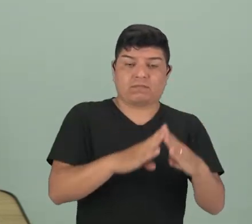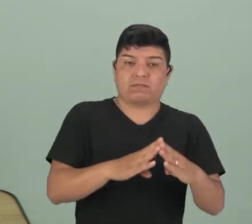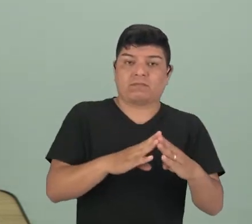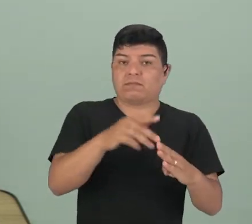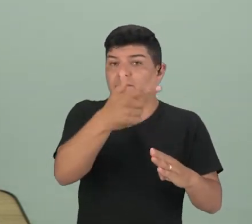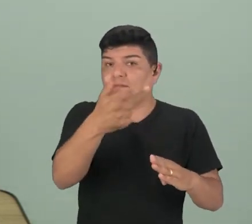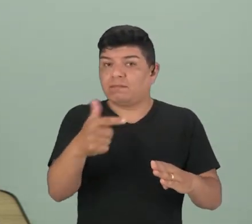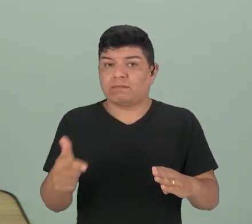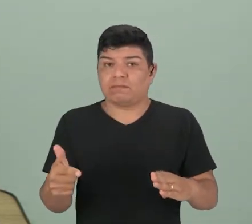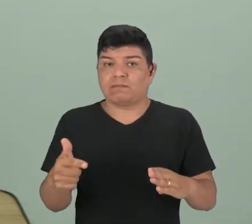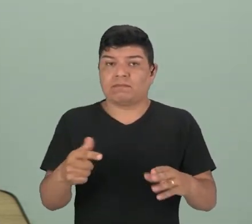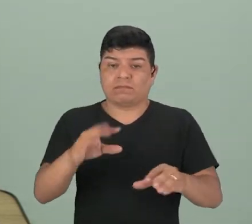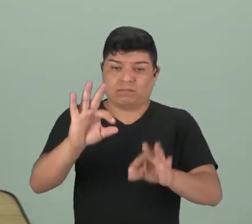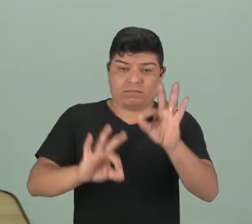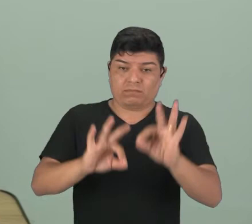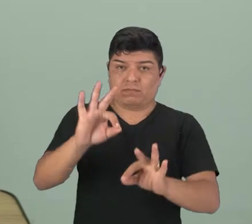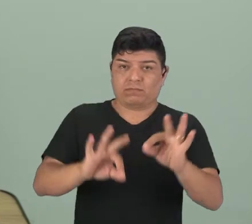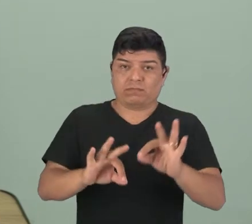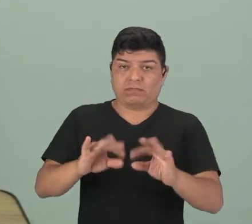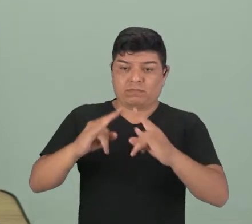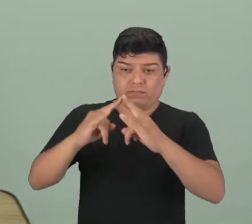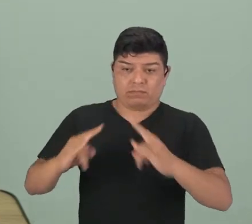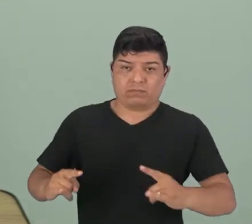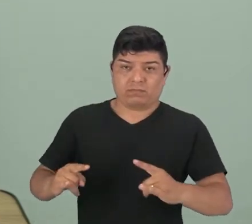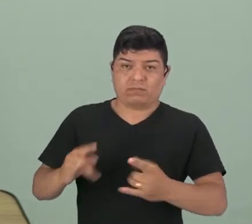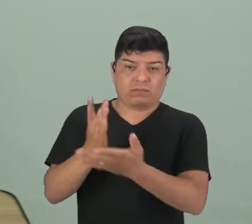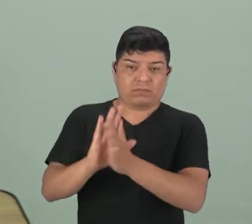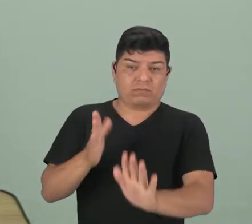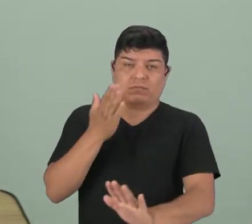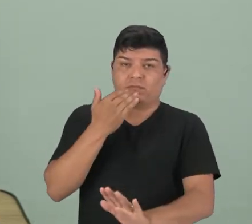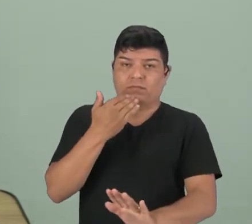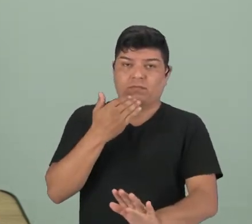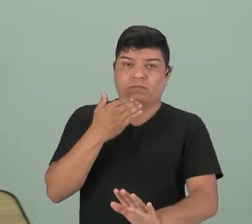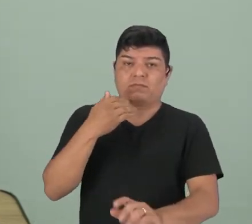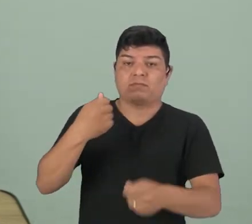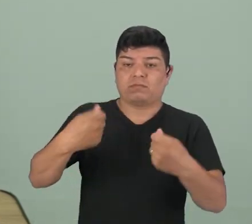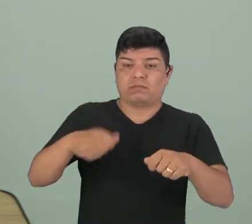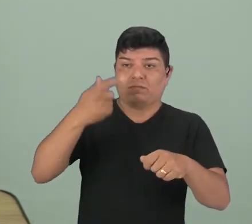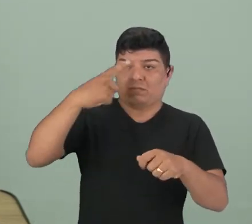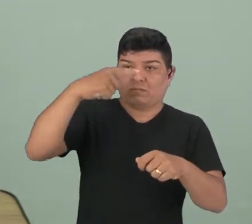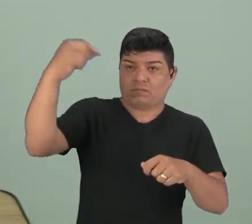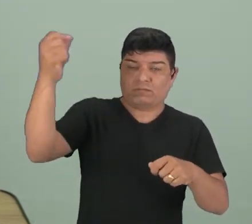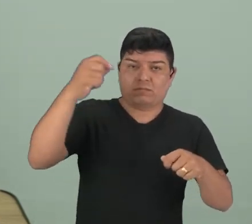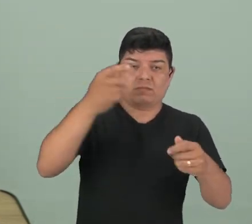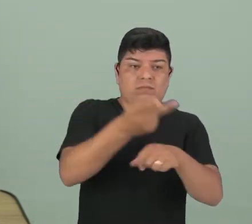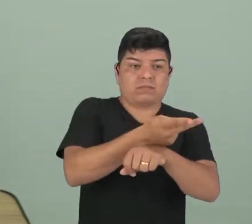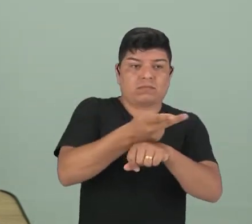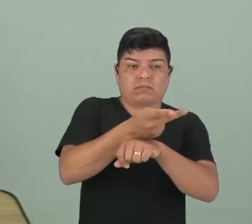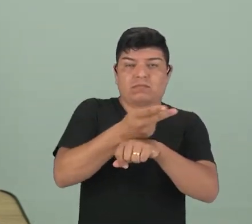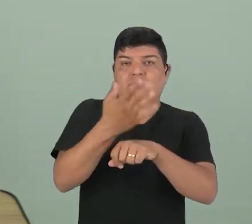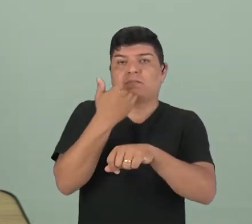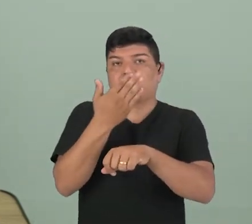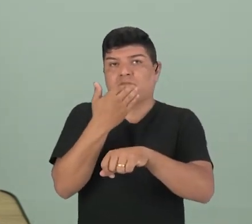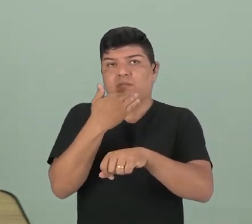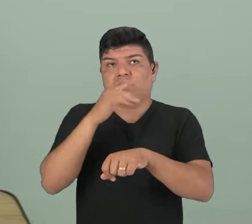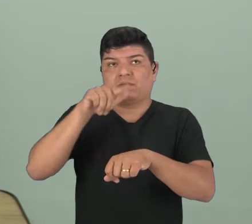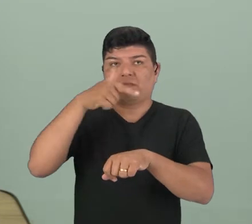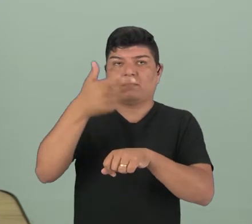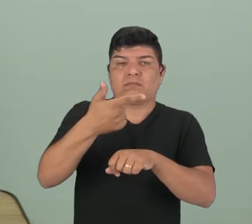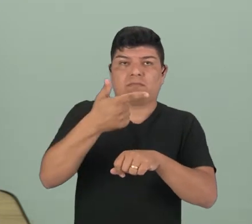esses acampamentos e se mudavam com frequência. Se acabava o alimento, eles tinham que ir para outro lugar atrás de alimentos,